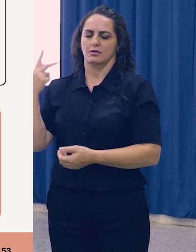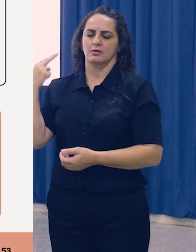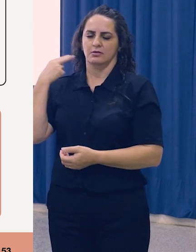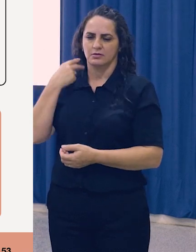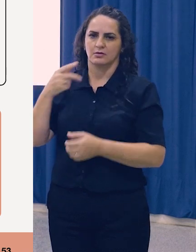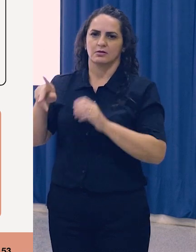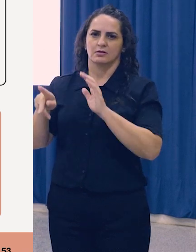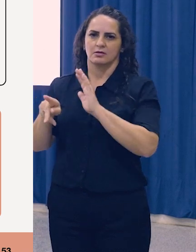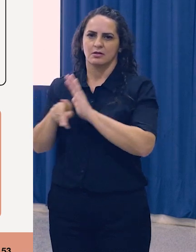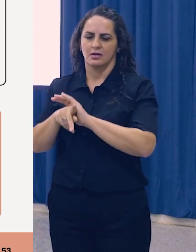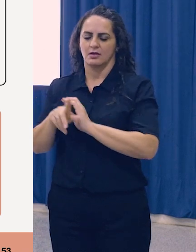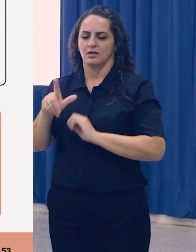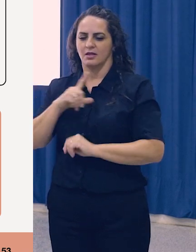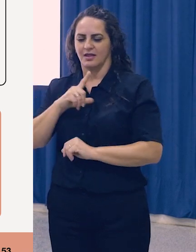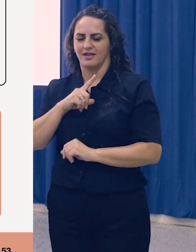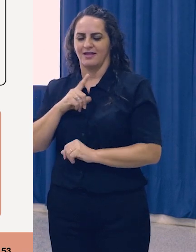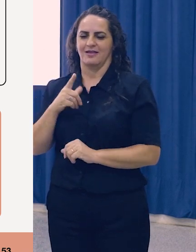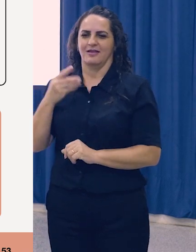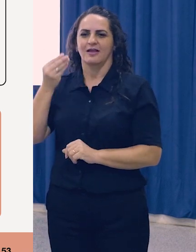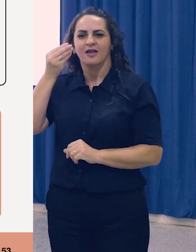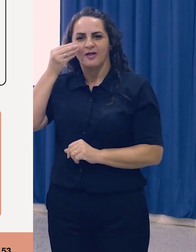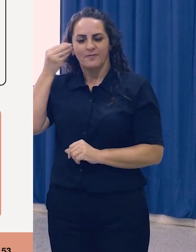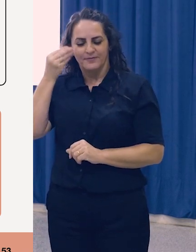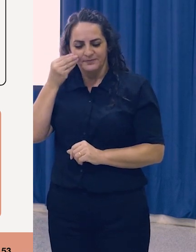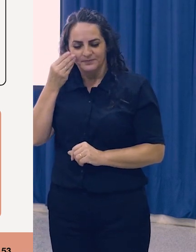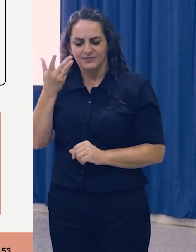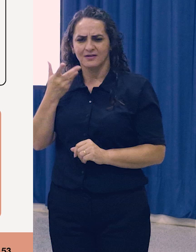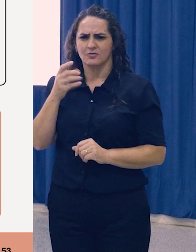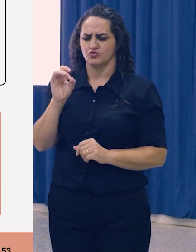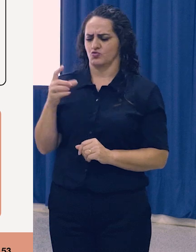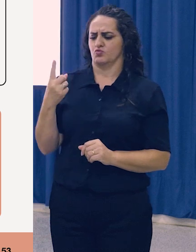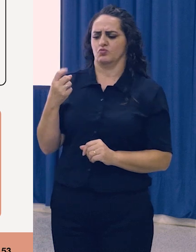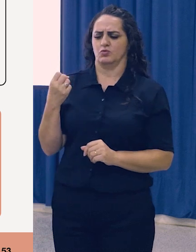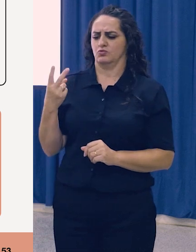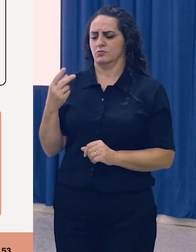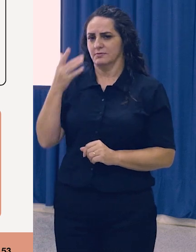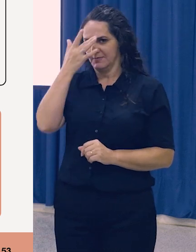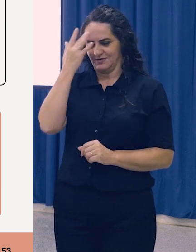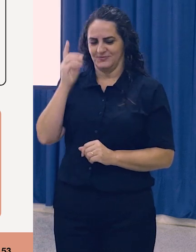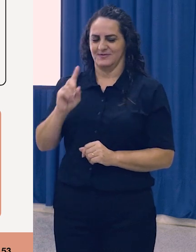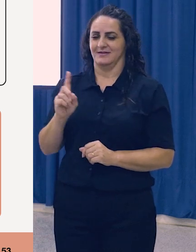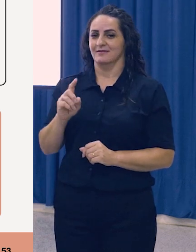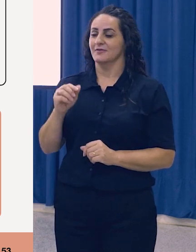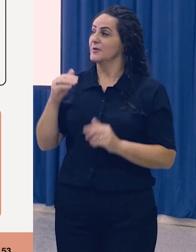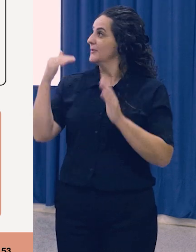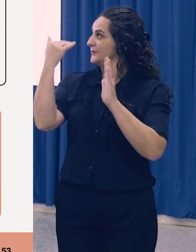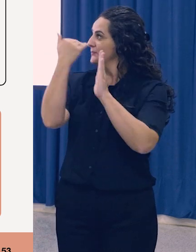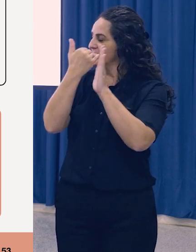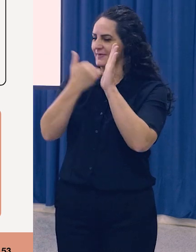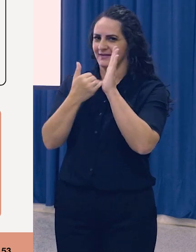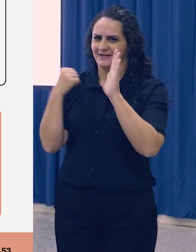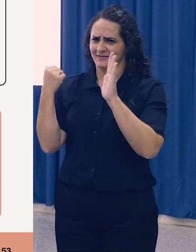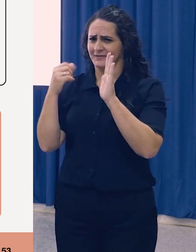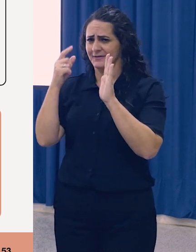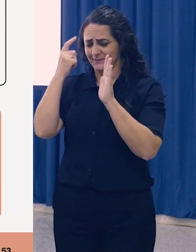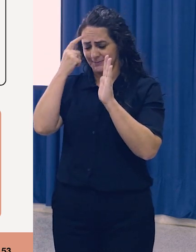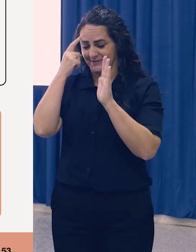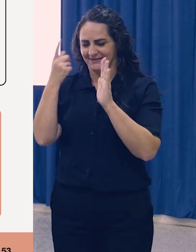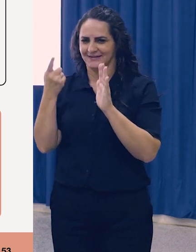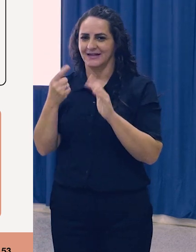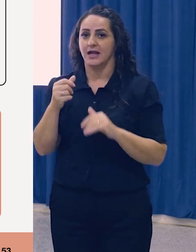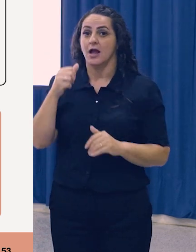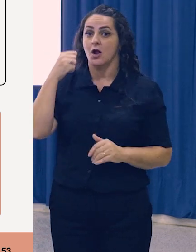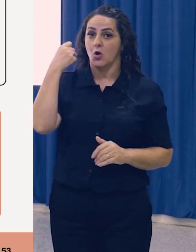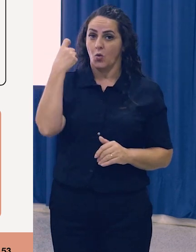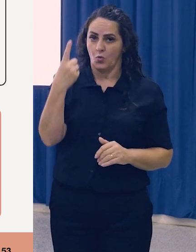enfim, uma equipe completa, né? Não só 2 pessoas. Então aqui eu coloquei, só para no mundo ideal, né? Um diretor de marketing,